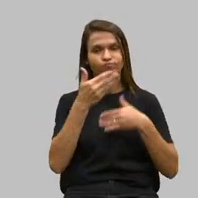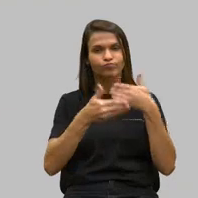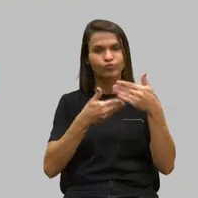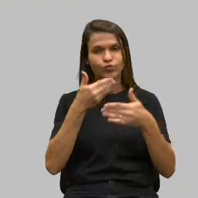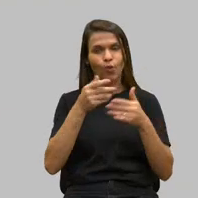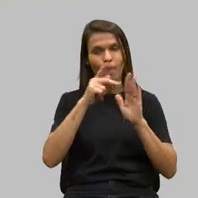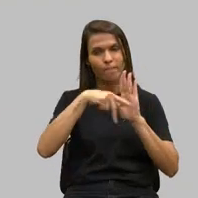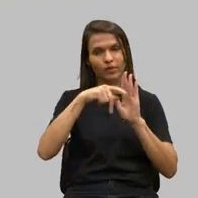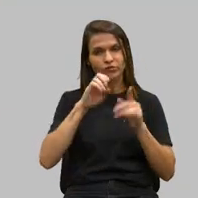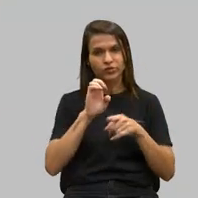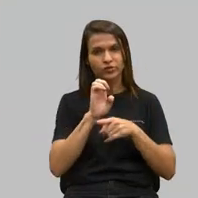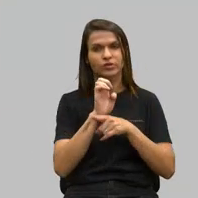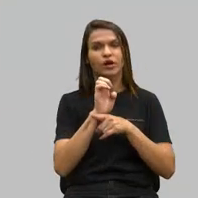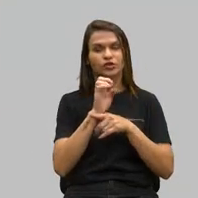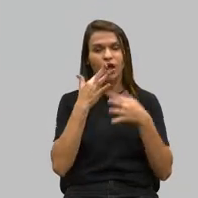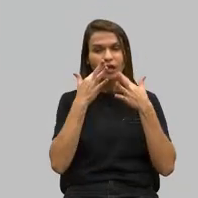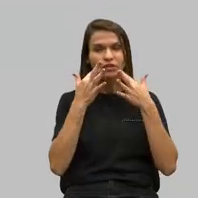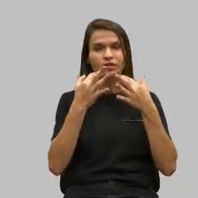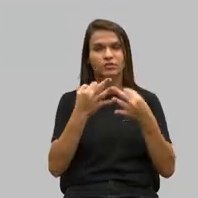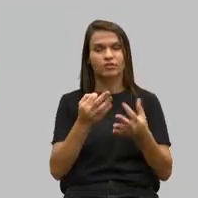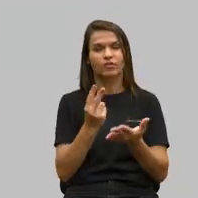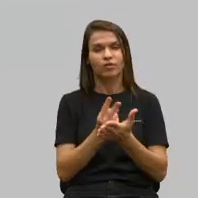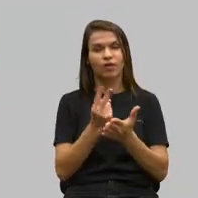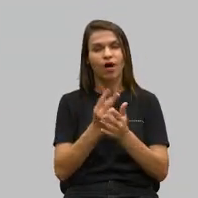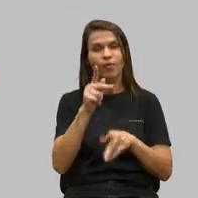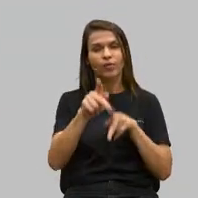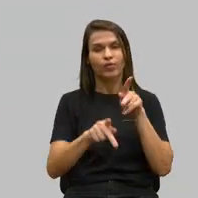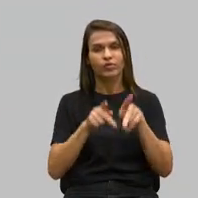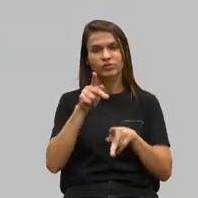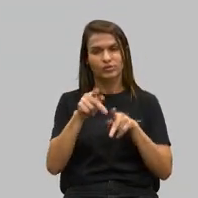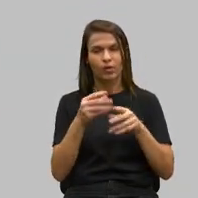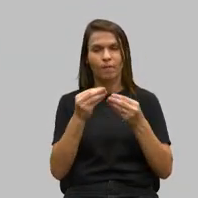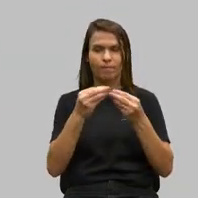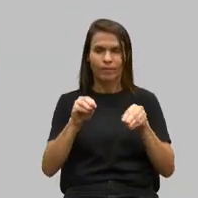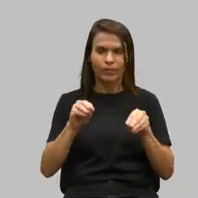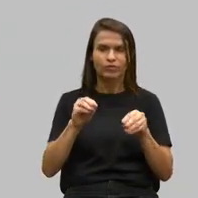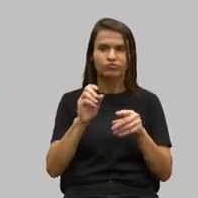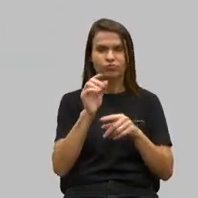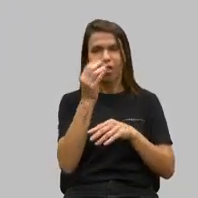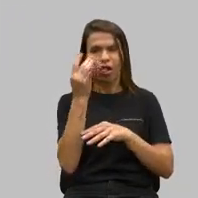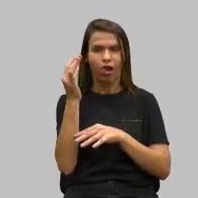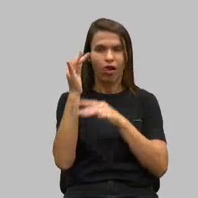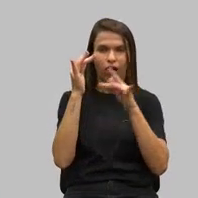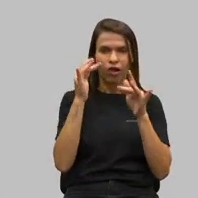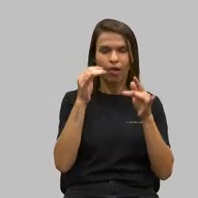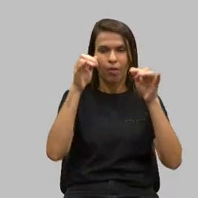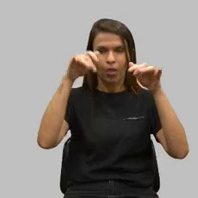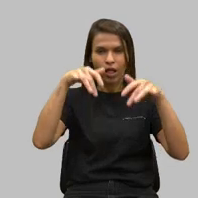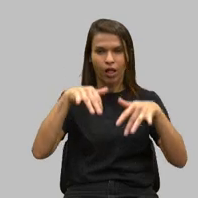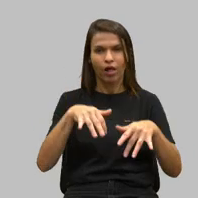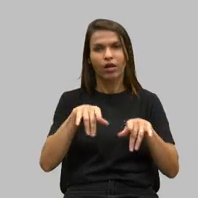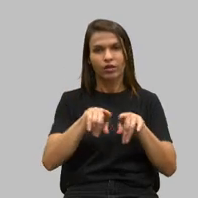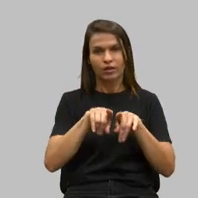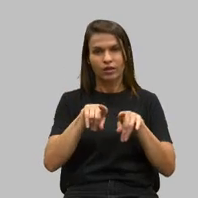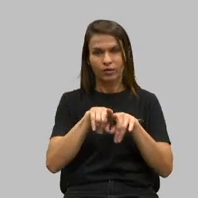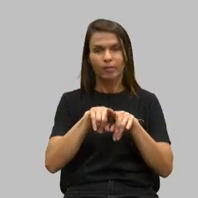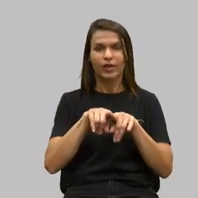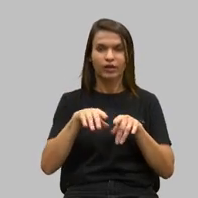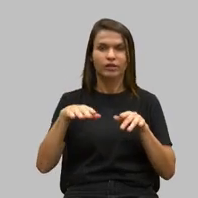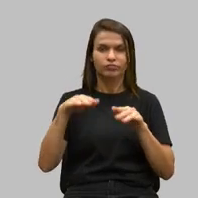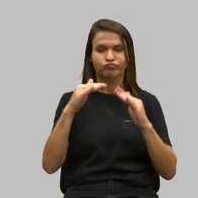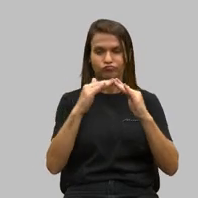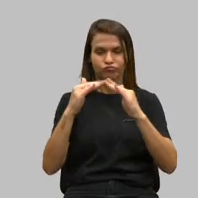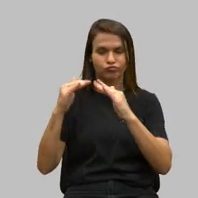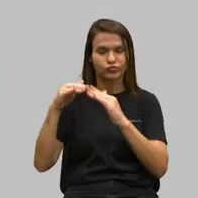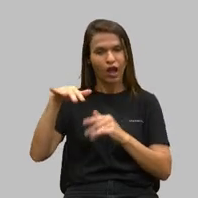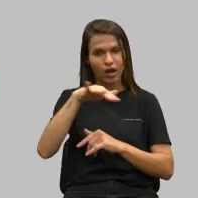plano estadual de atenção integrada à população atingida por desastres minerários e residentes da região de mineração. É